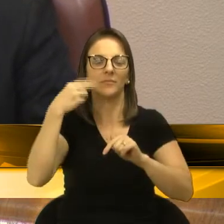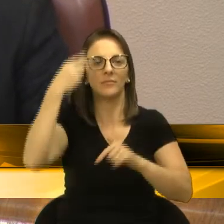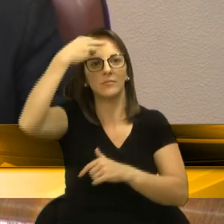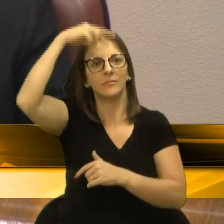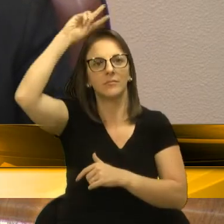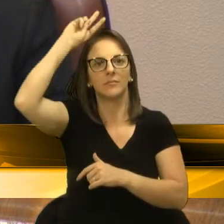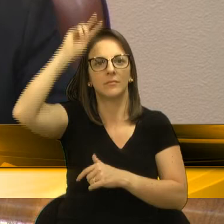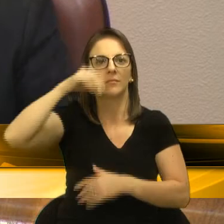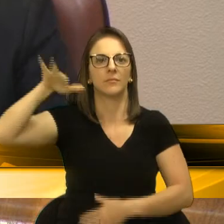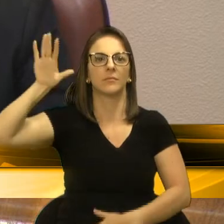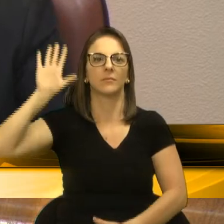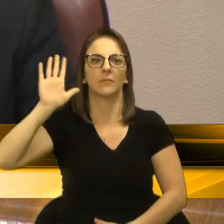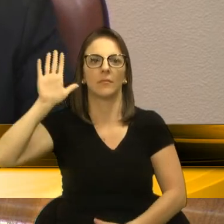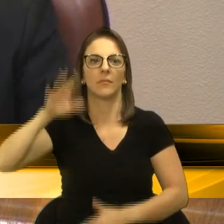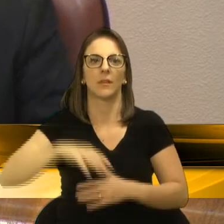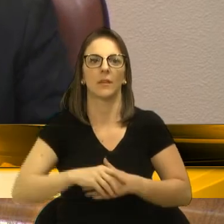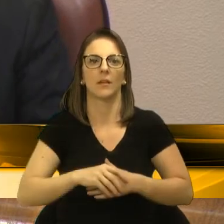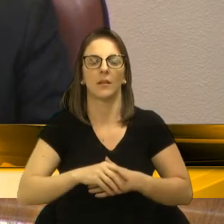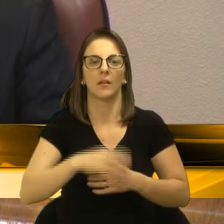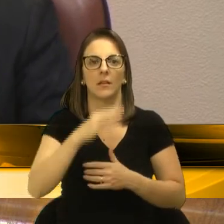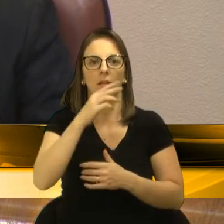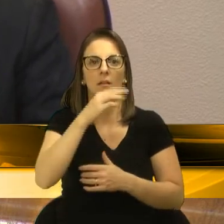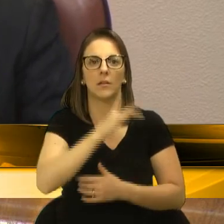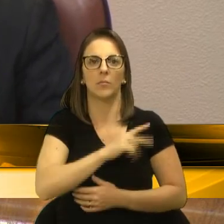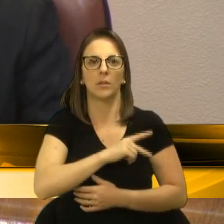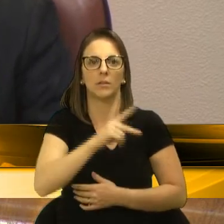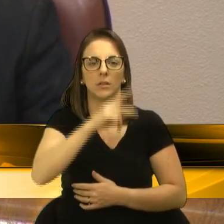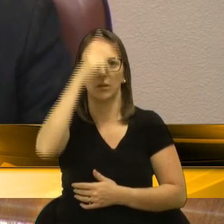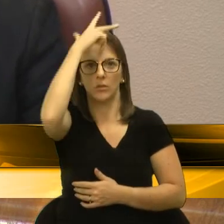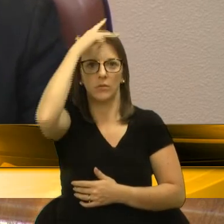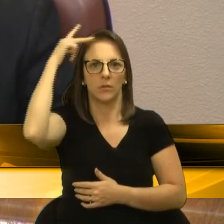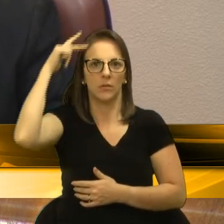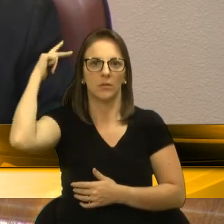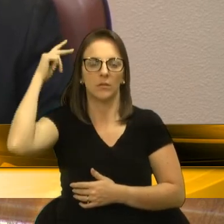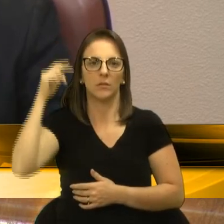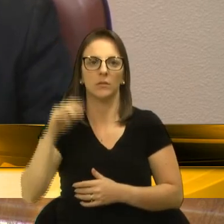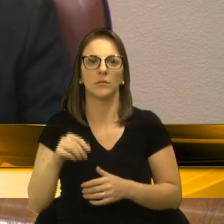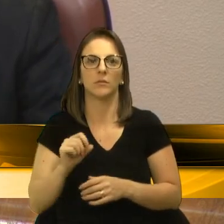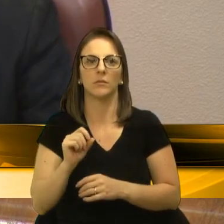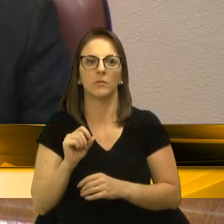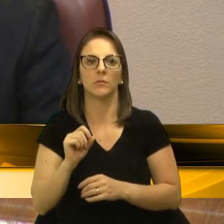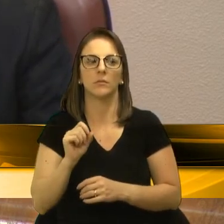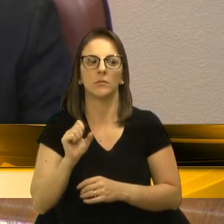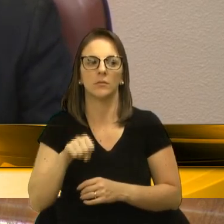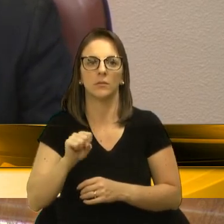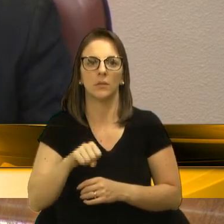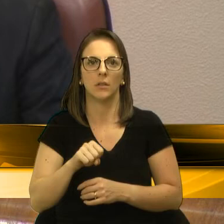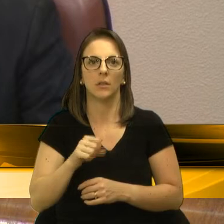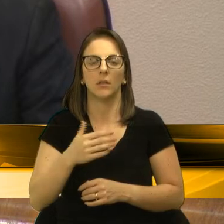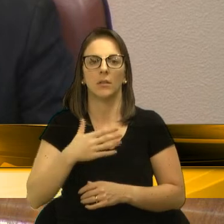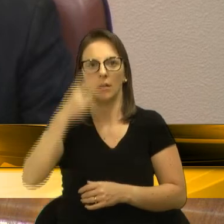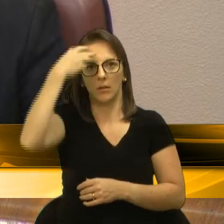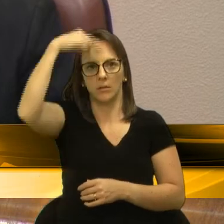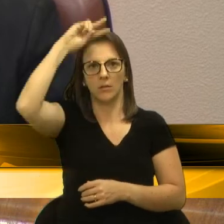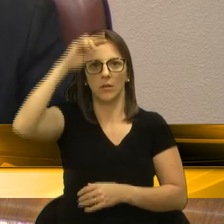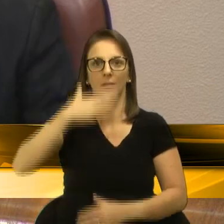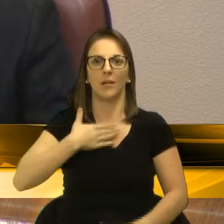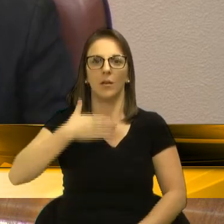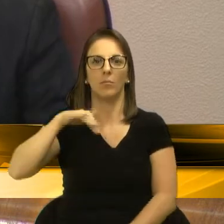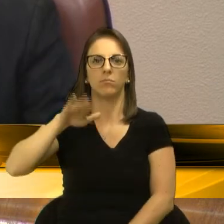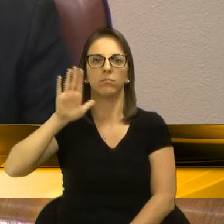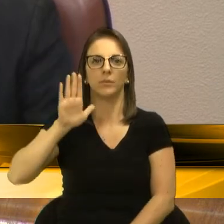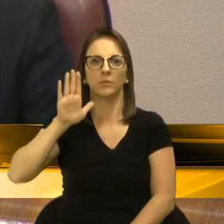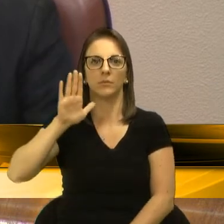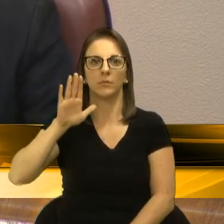senhor presidente. Presidente Flávio Cassina, PTB. Pois não. Vereador Edson da Rosa, MDB. Eu solicito a invocação do